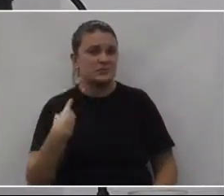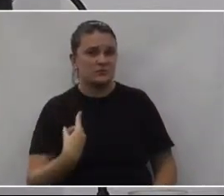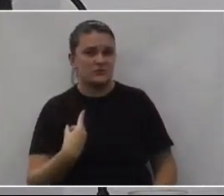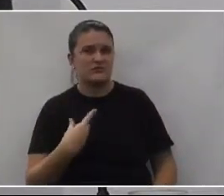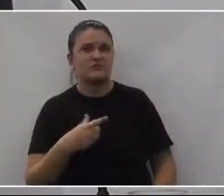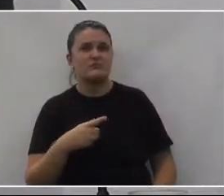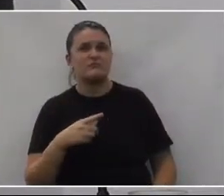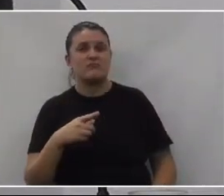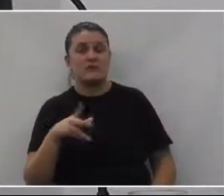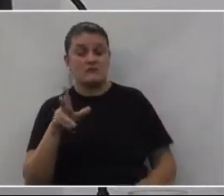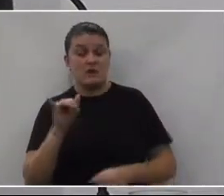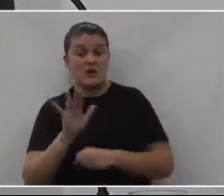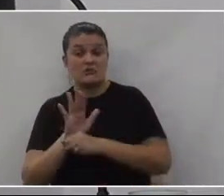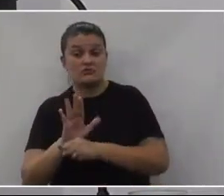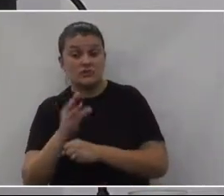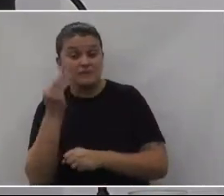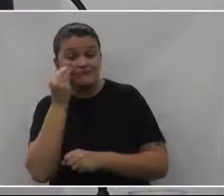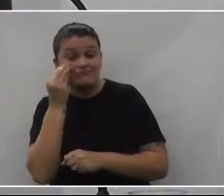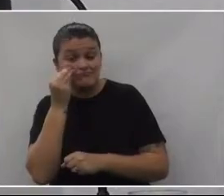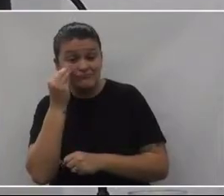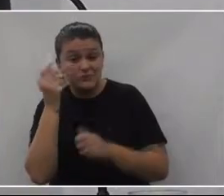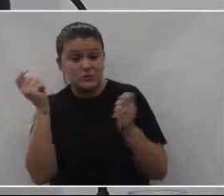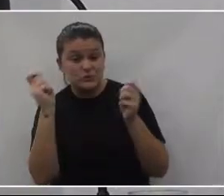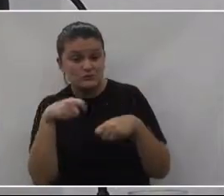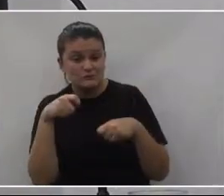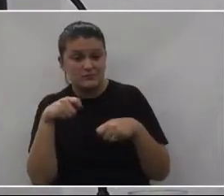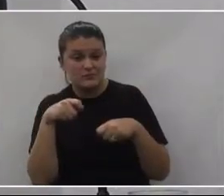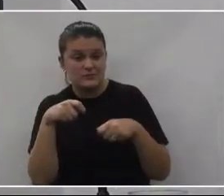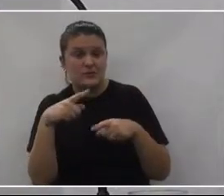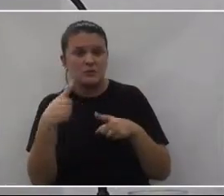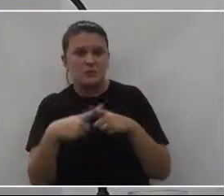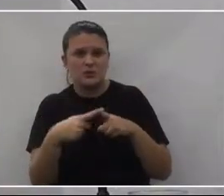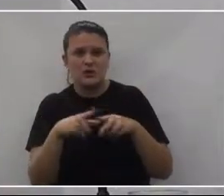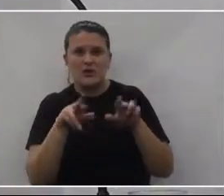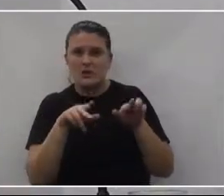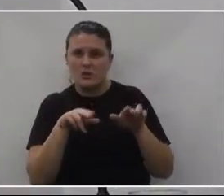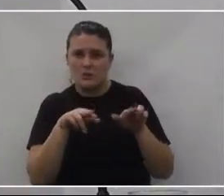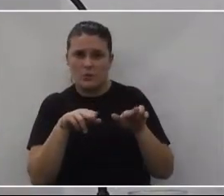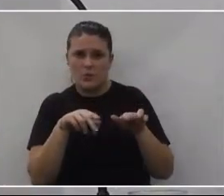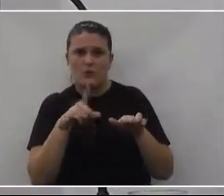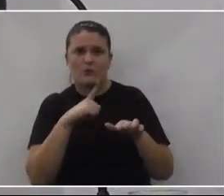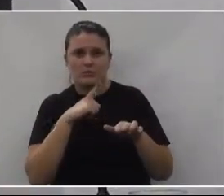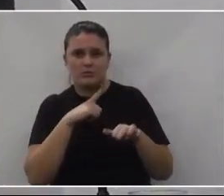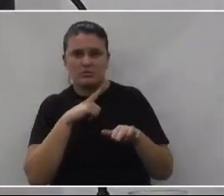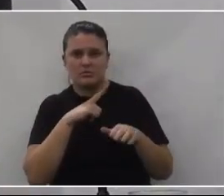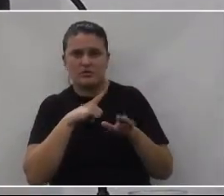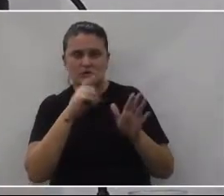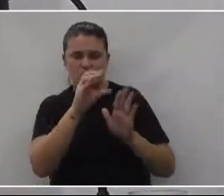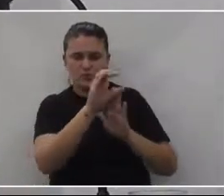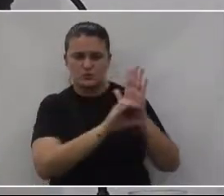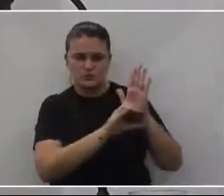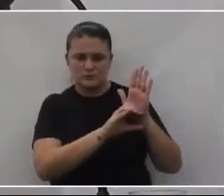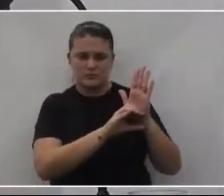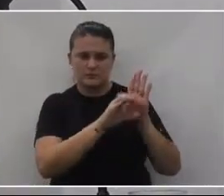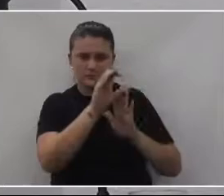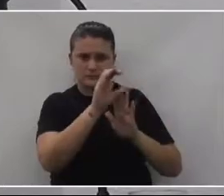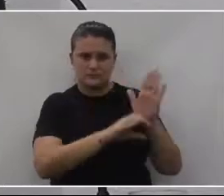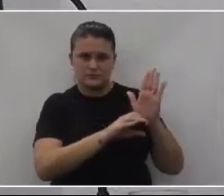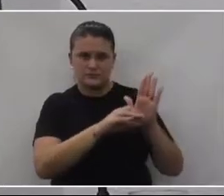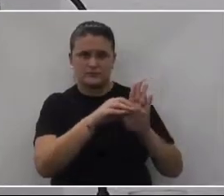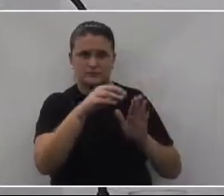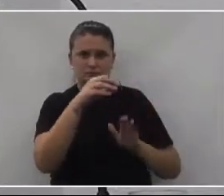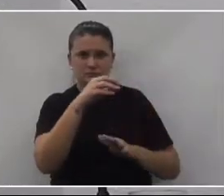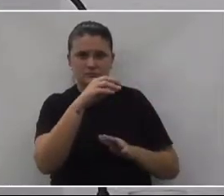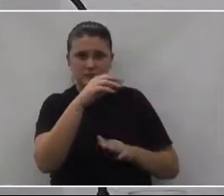prontificaram a dar o auxílio para que se torne viável. Porque da mesma forma que ele está no currículo escolar, do